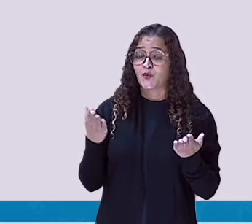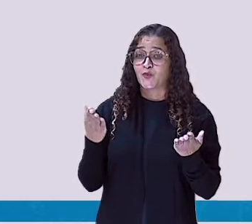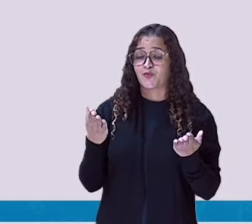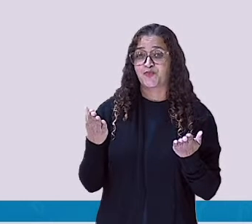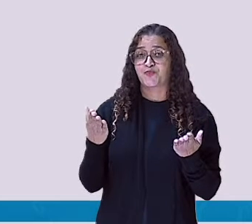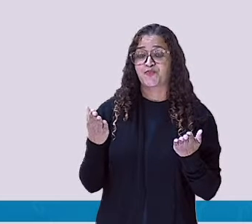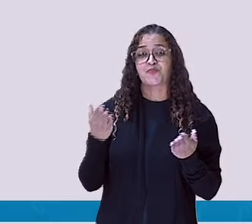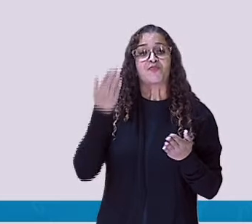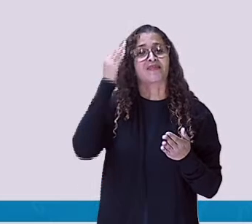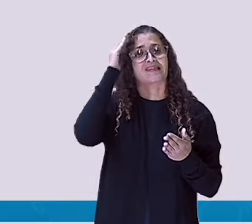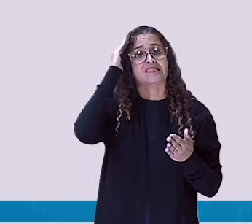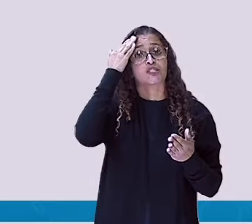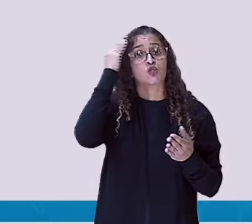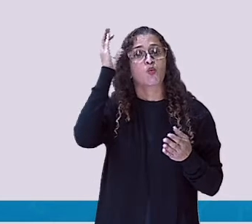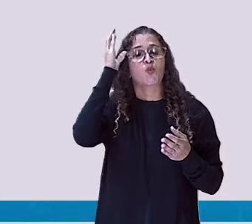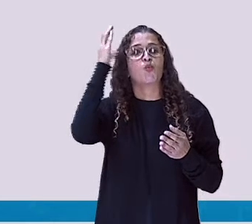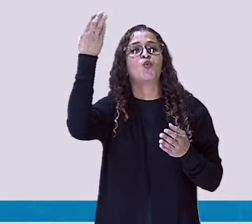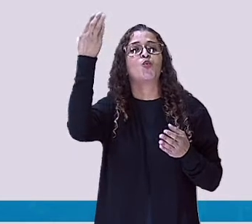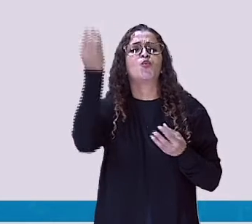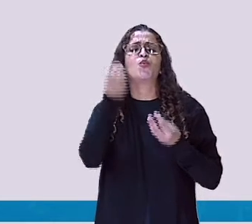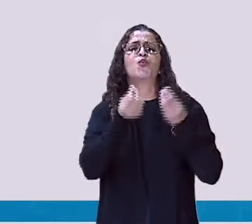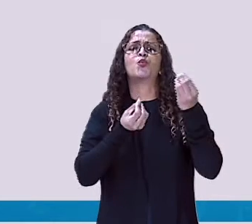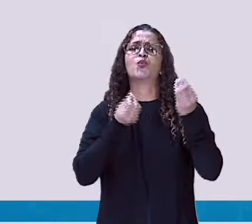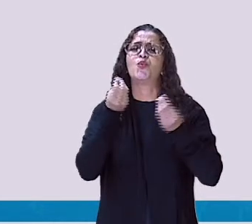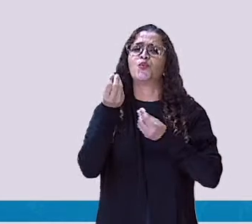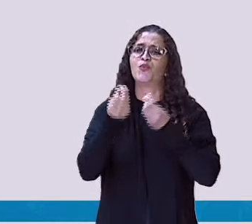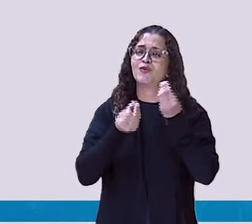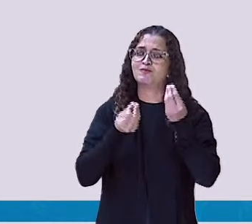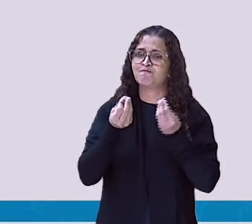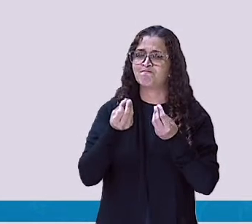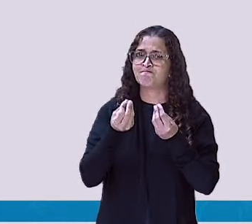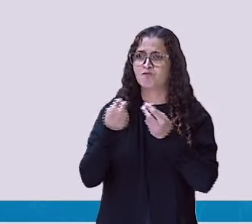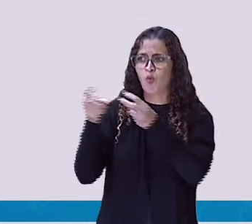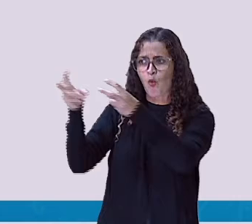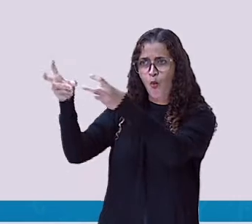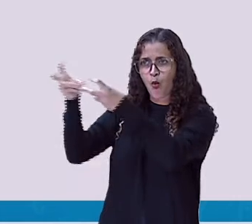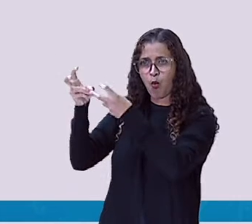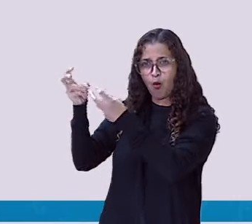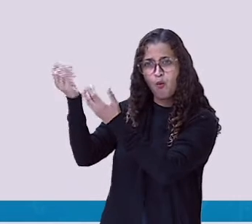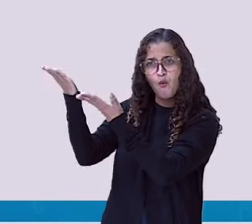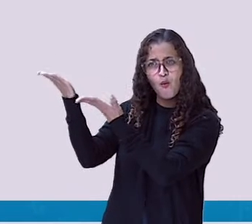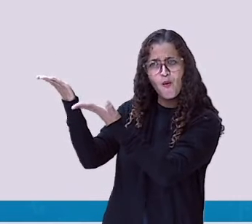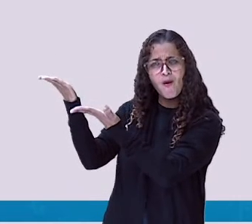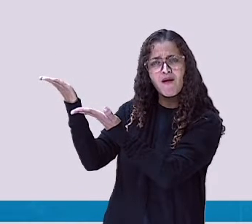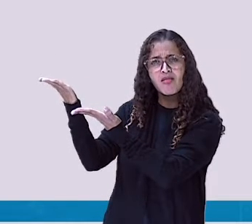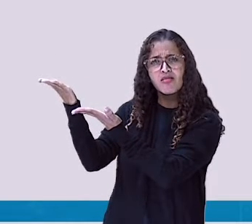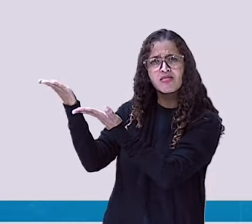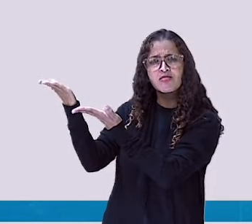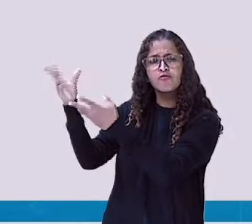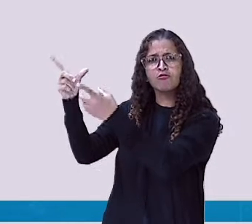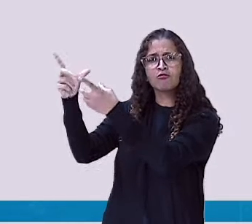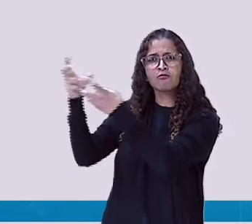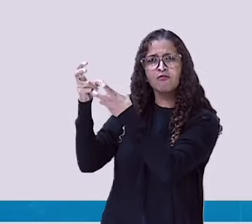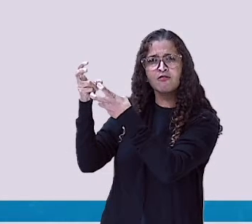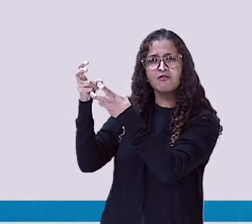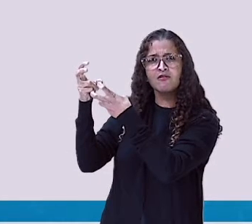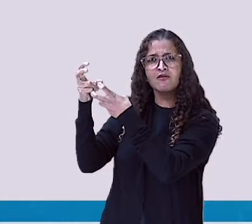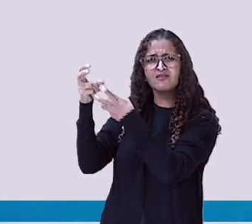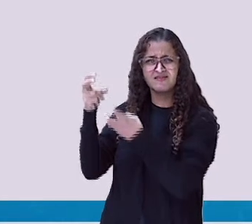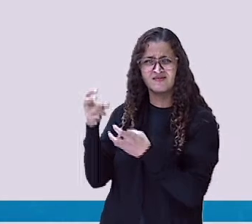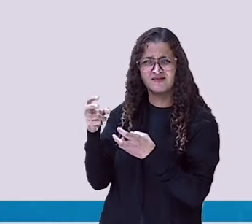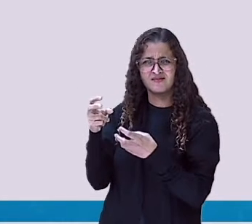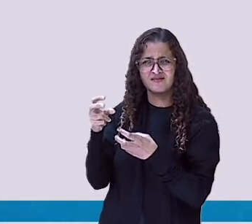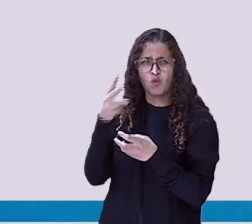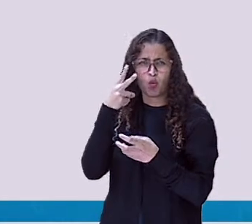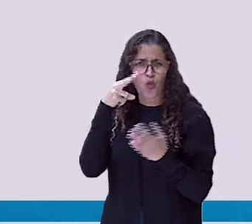entender aqui o que aconteceu, não é isso? Se você olhar aqui essa tabela, você consegue perceber, somente